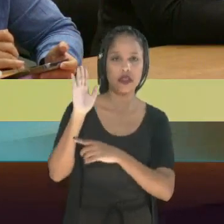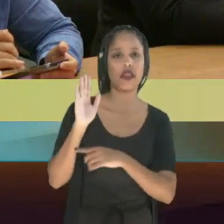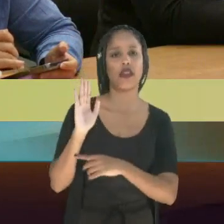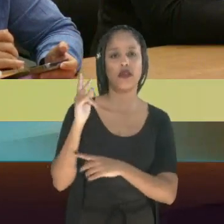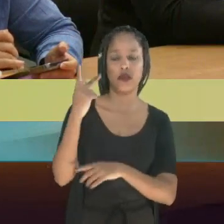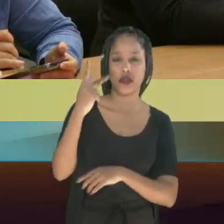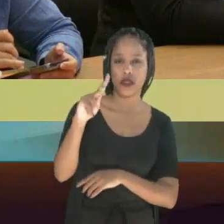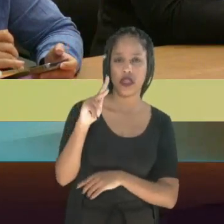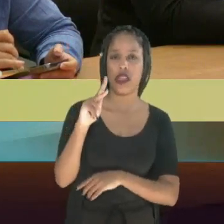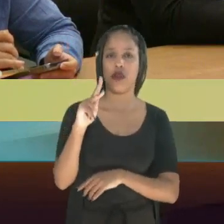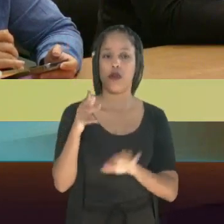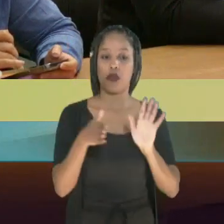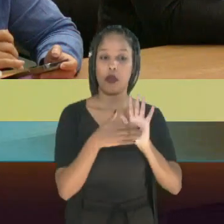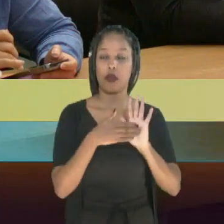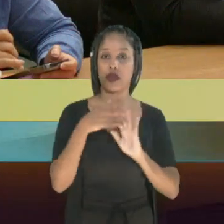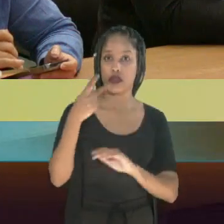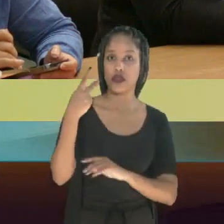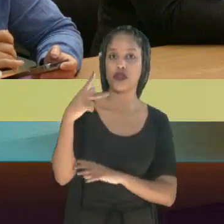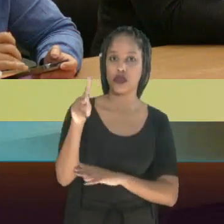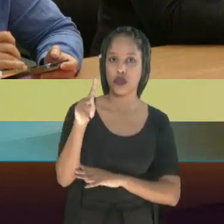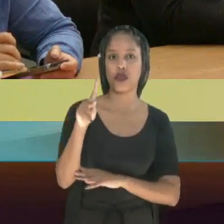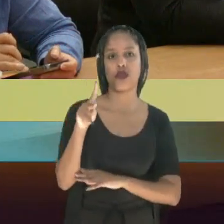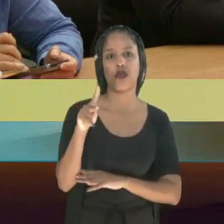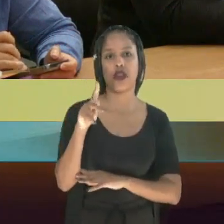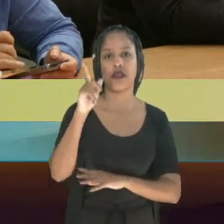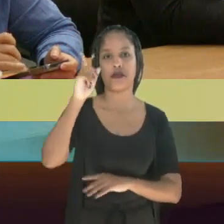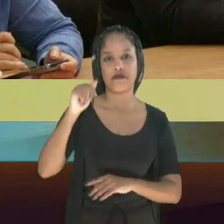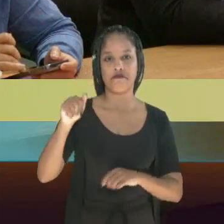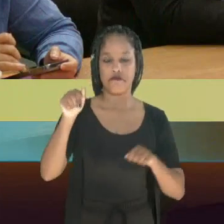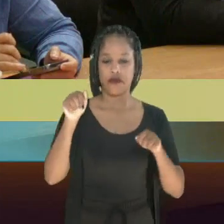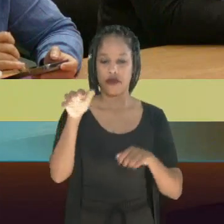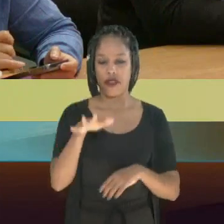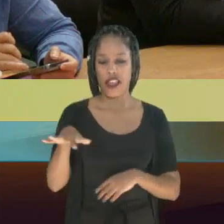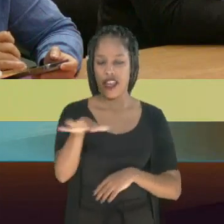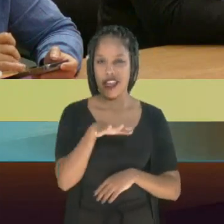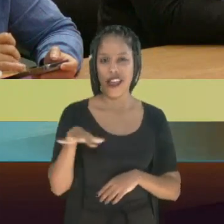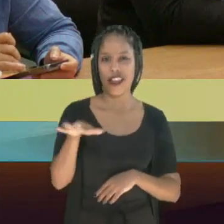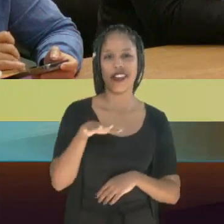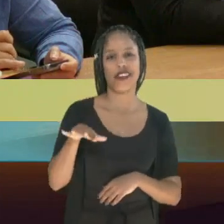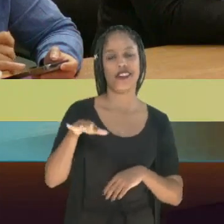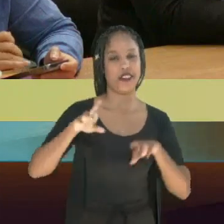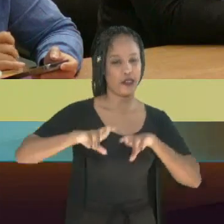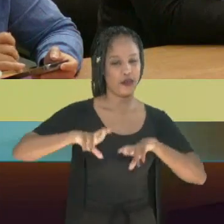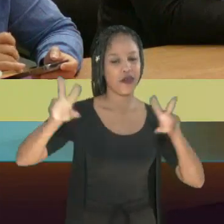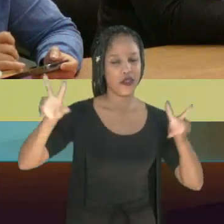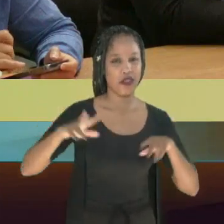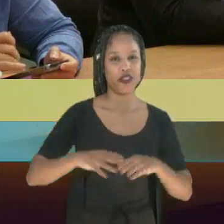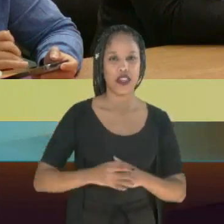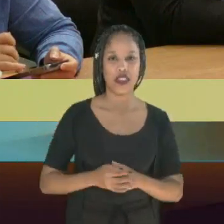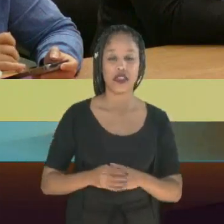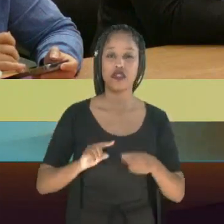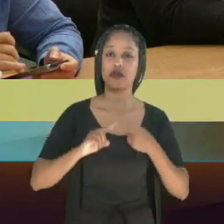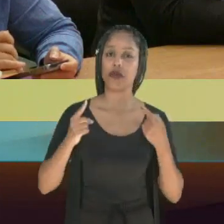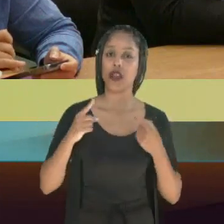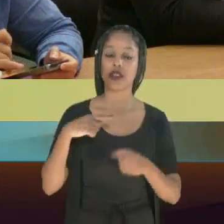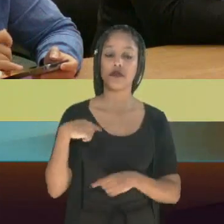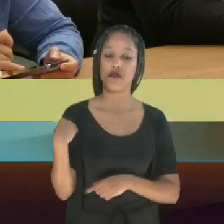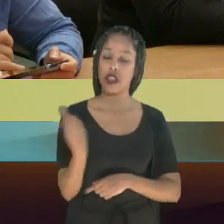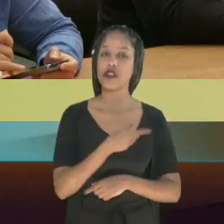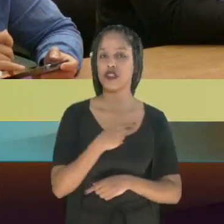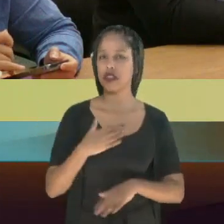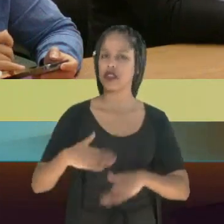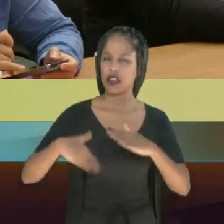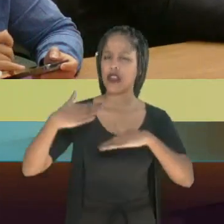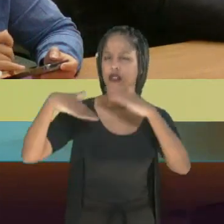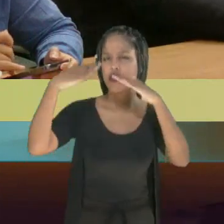proposituras, mesmo estando num campo ideológico bem diferente, e sei que nós vamos avançar. Vamos